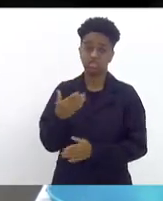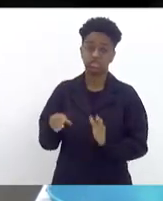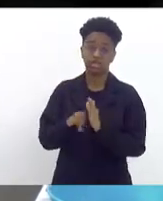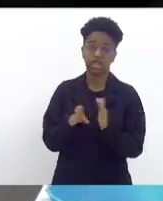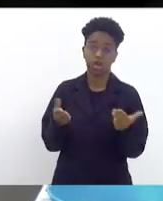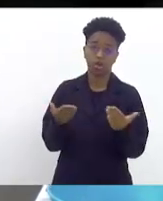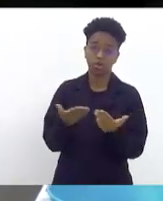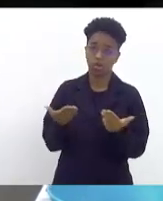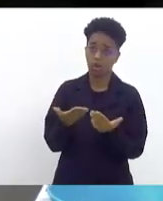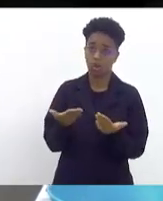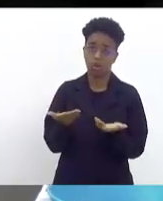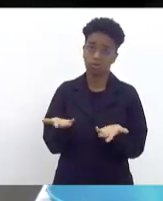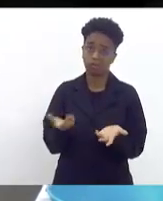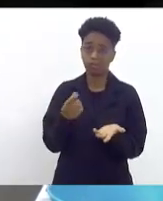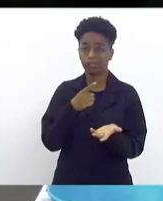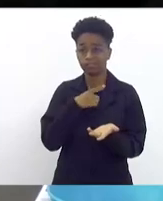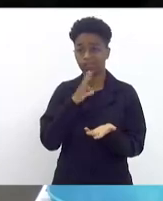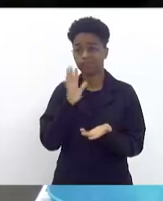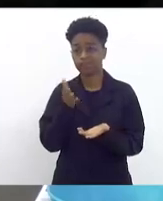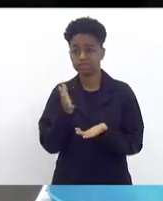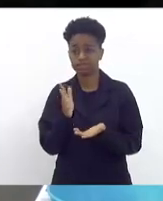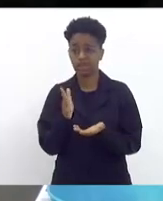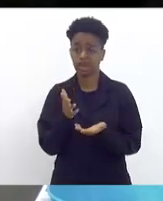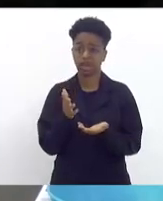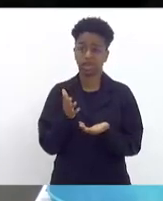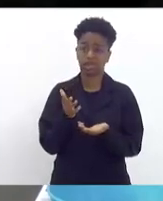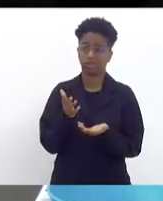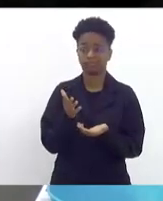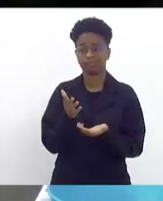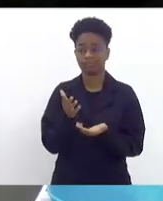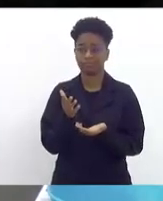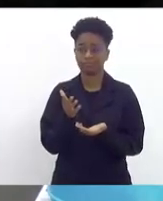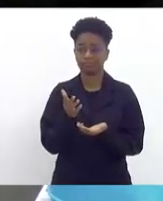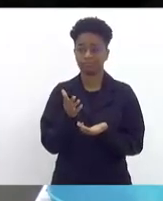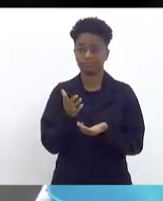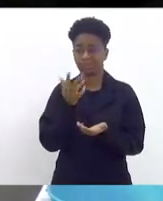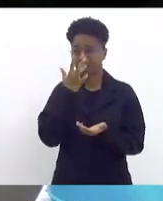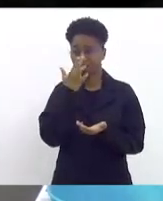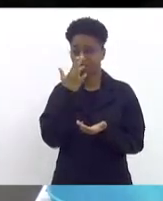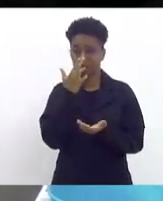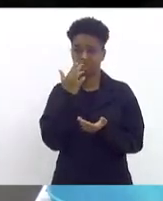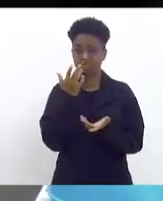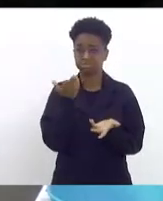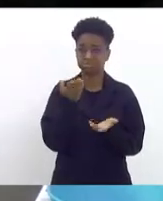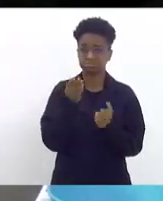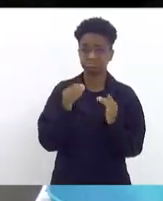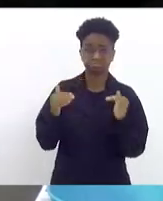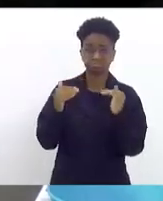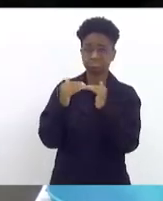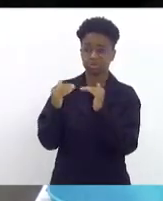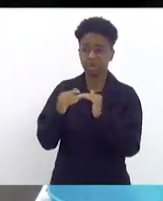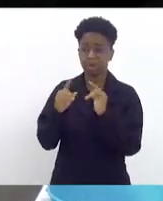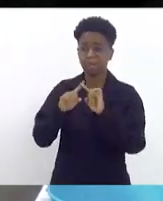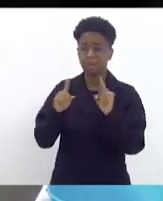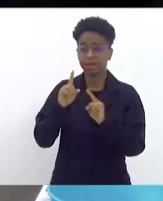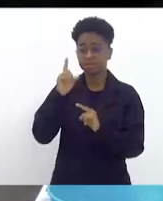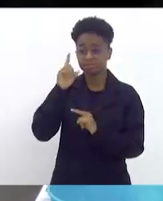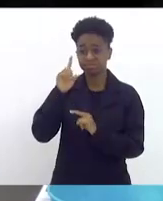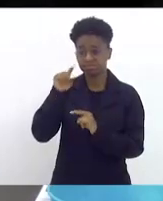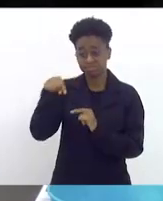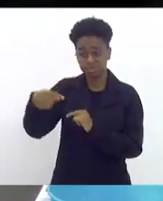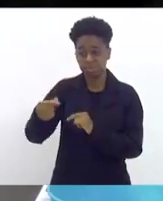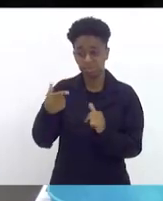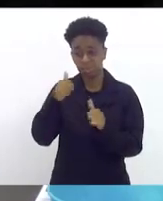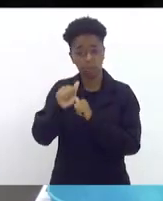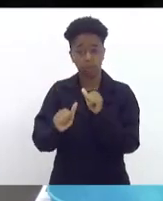e aí já tinha uma questão quase que pacificada e na semana seguinte mudou o entendimento isso é